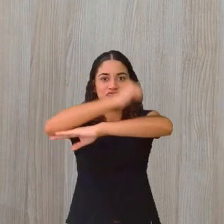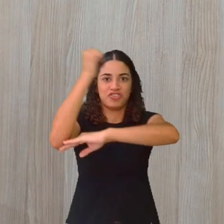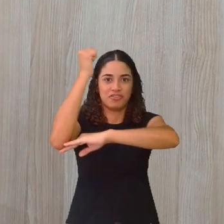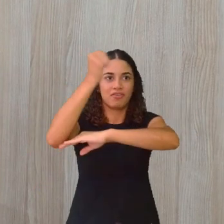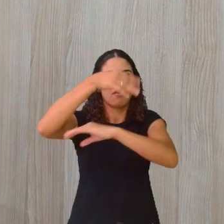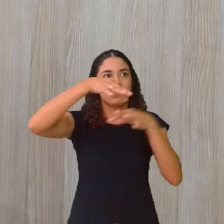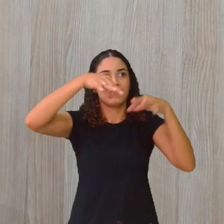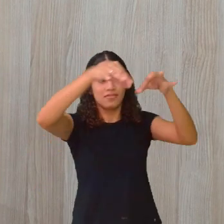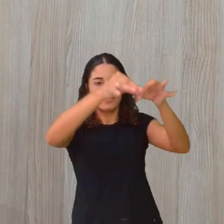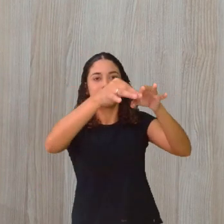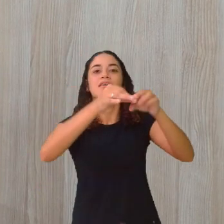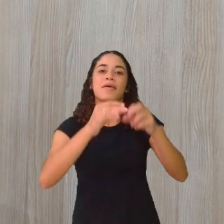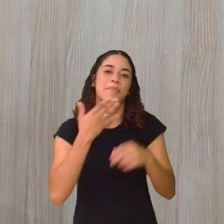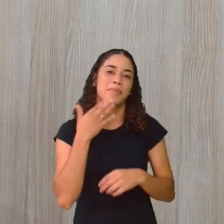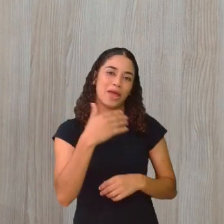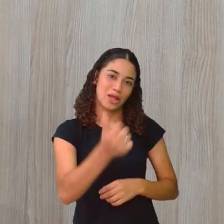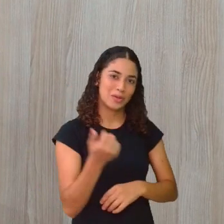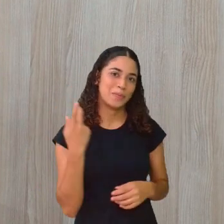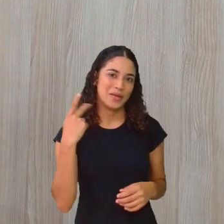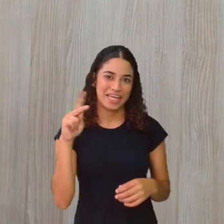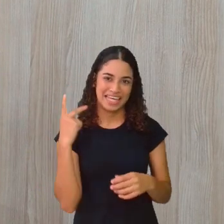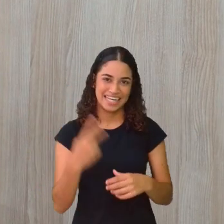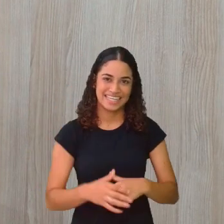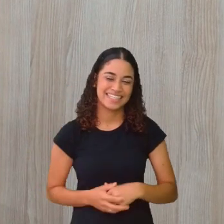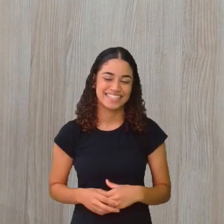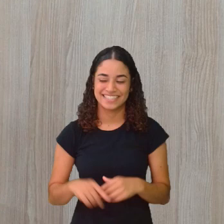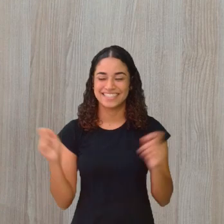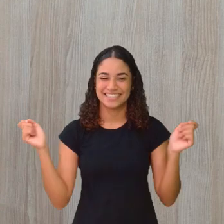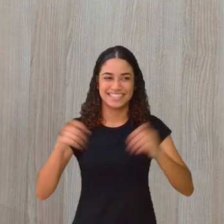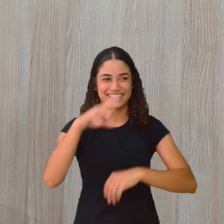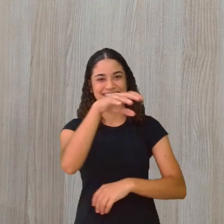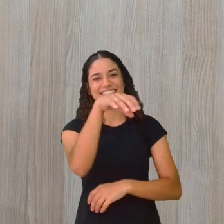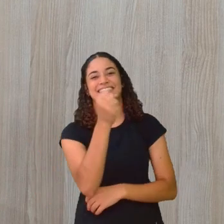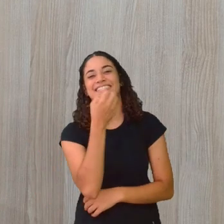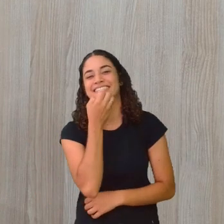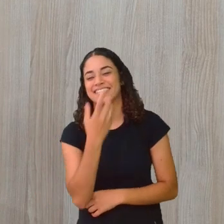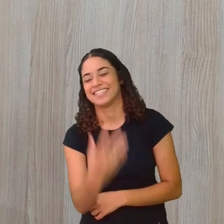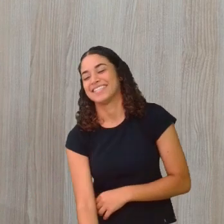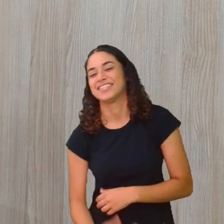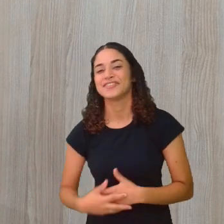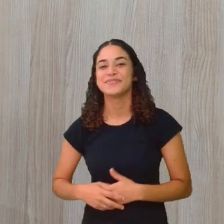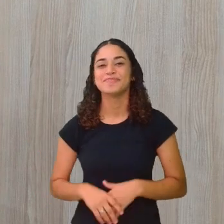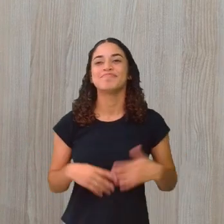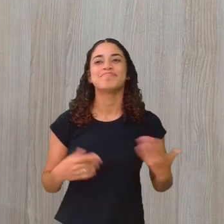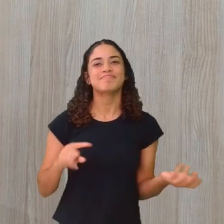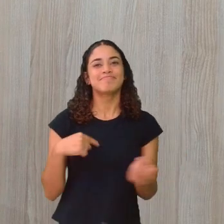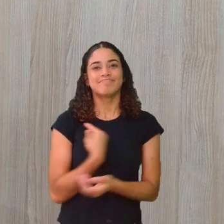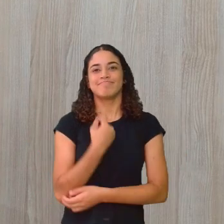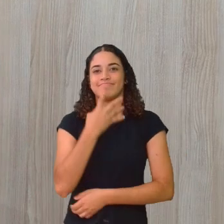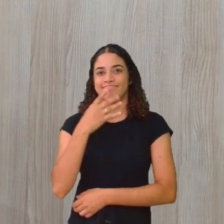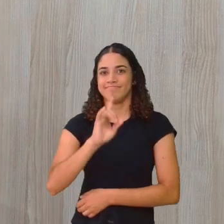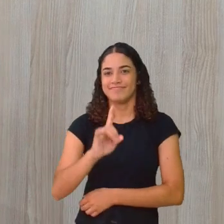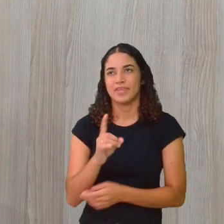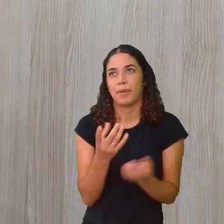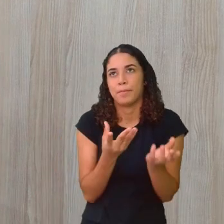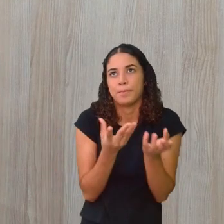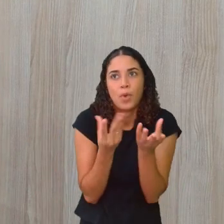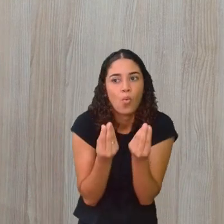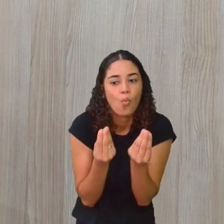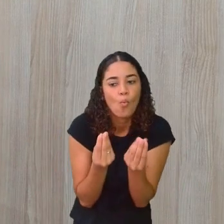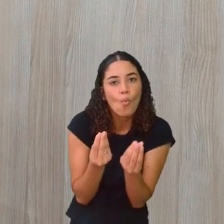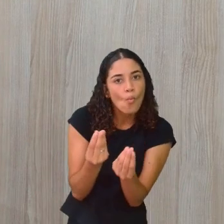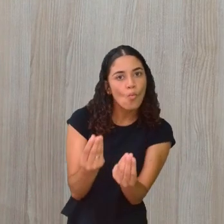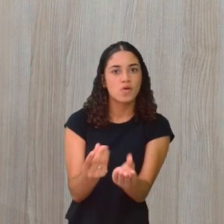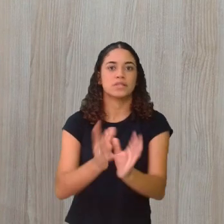vida, né? Do Papai do Noel. Papai Noel. Mas veja, a gente não conhece muita